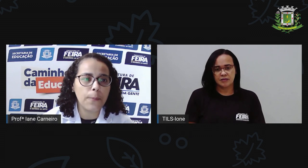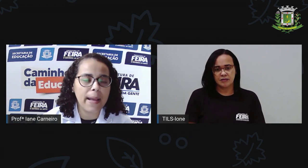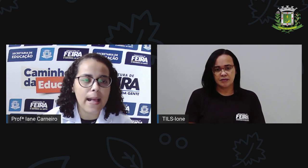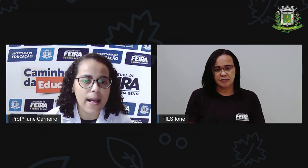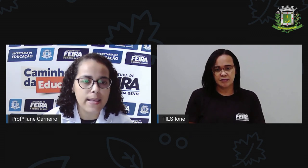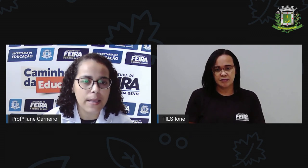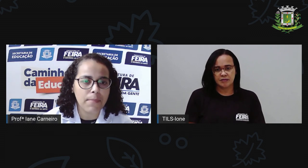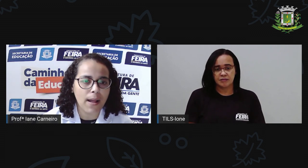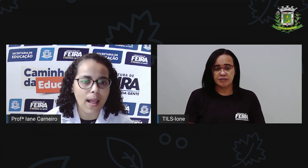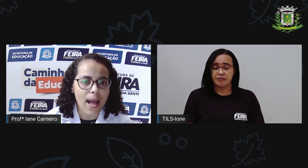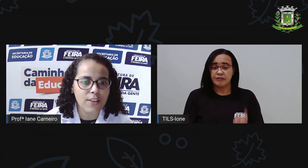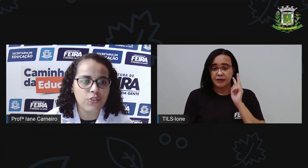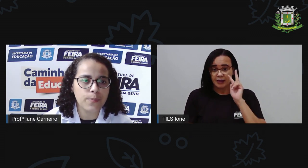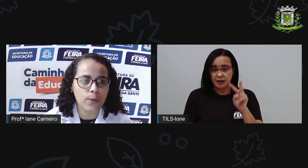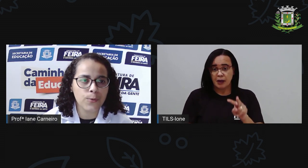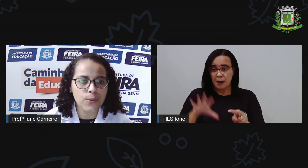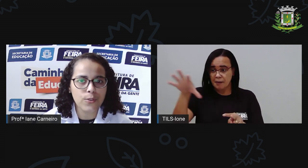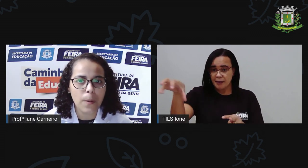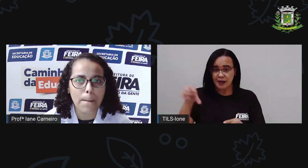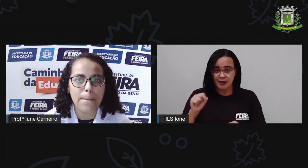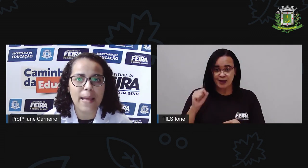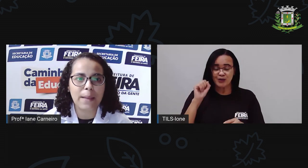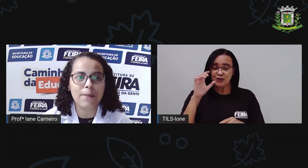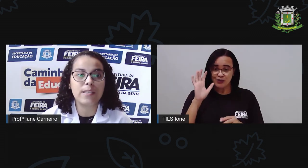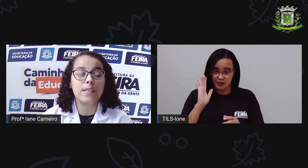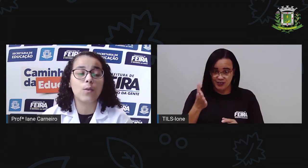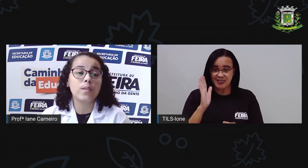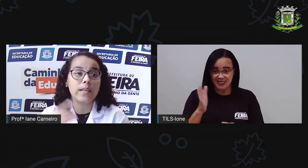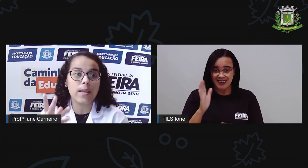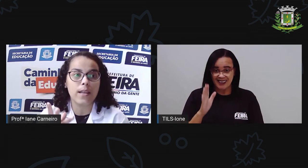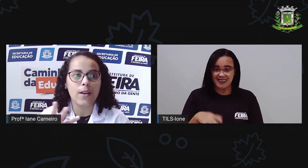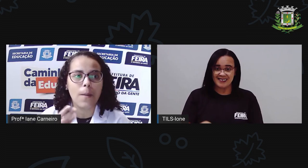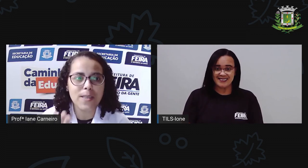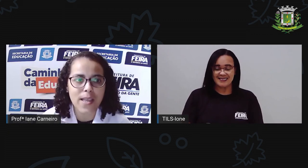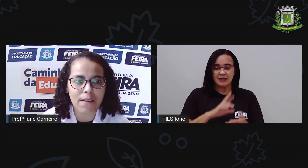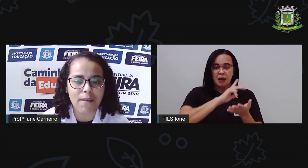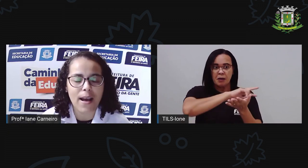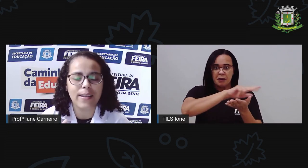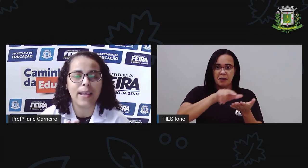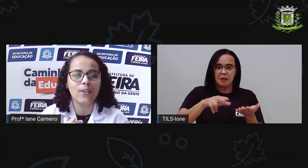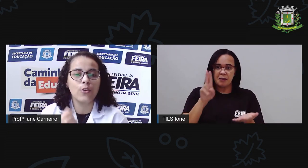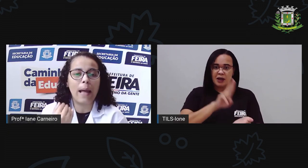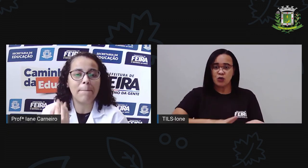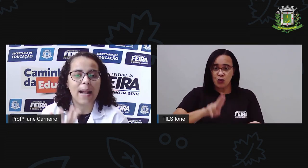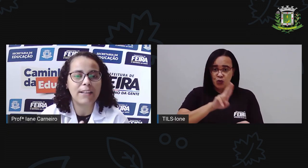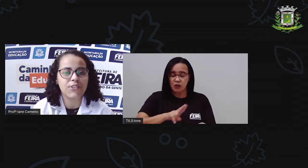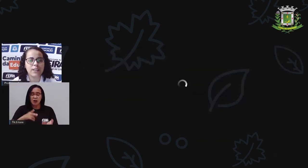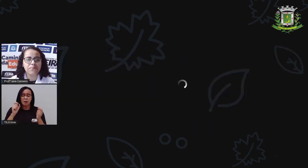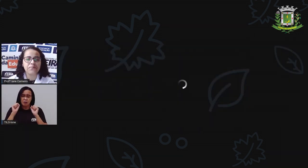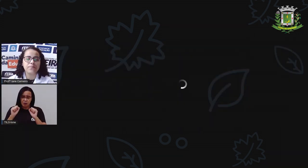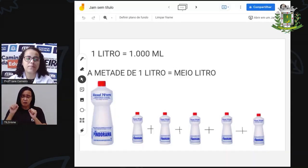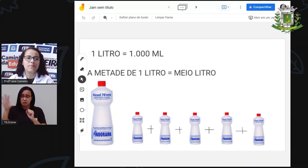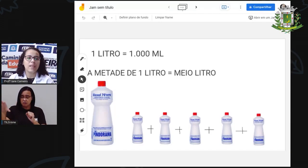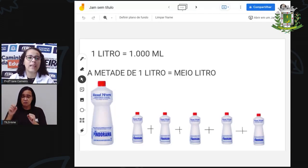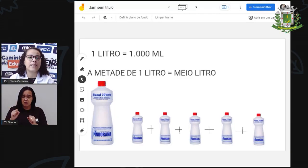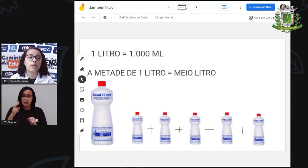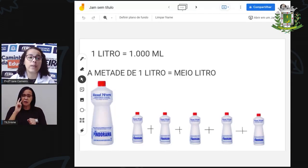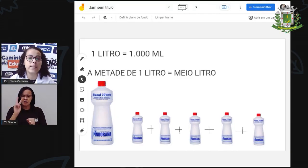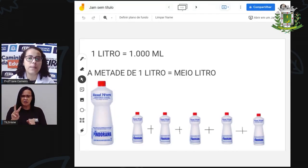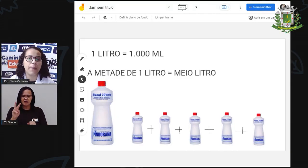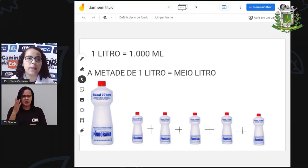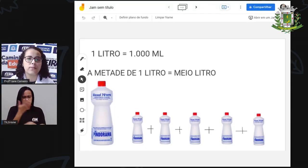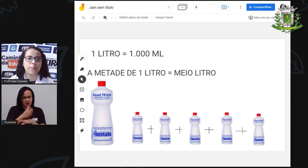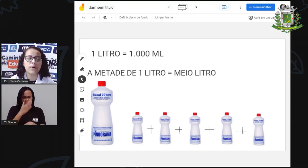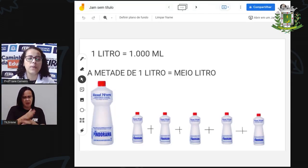Conseguiram pegar aí a embalagem, o produto? Peguem pra vocês conseguirem observar, né, na prática, esse